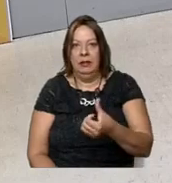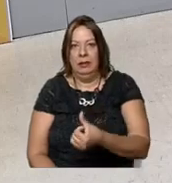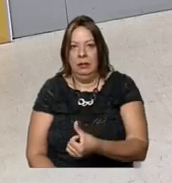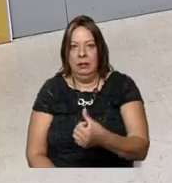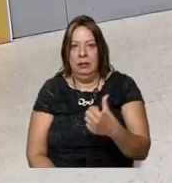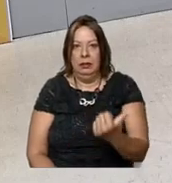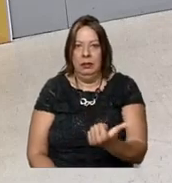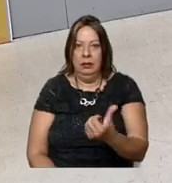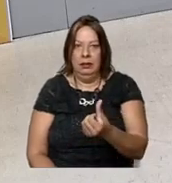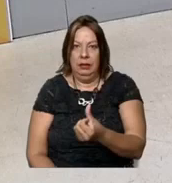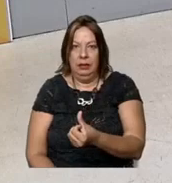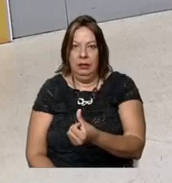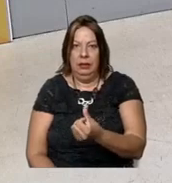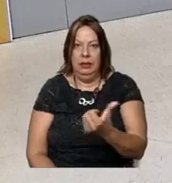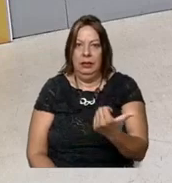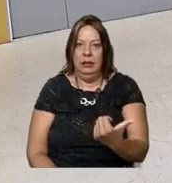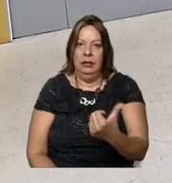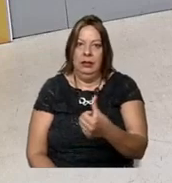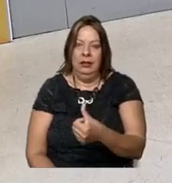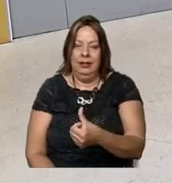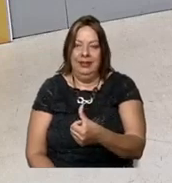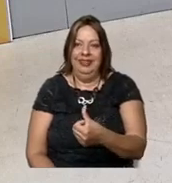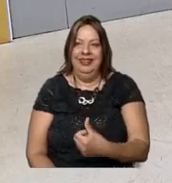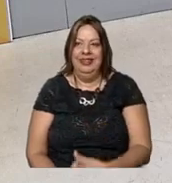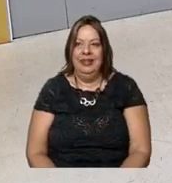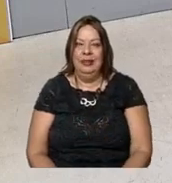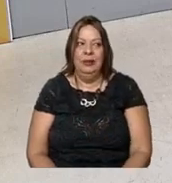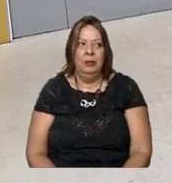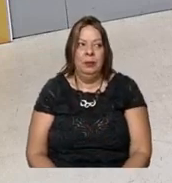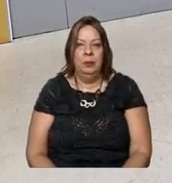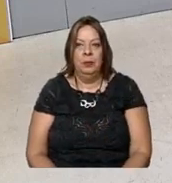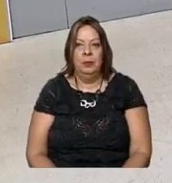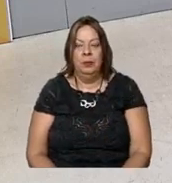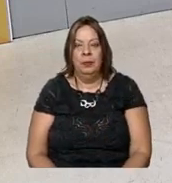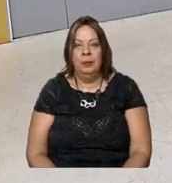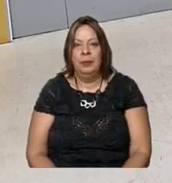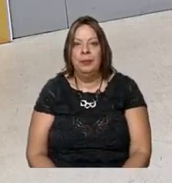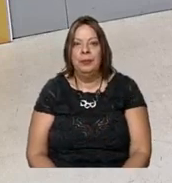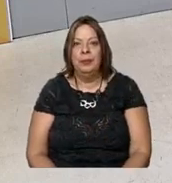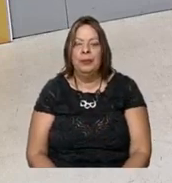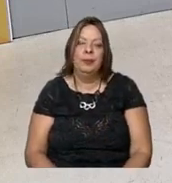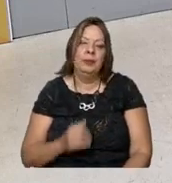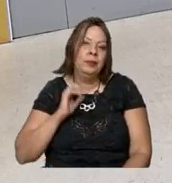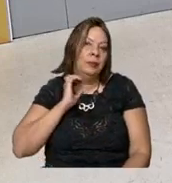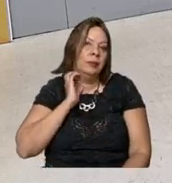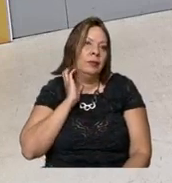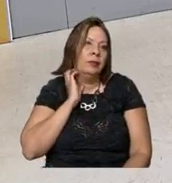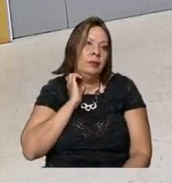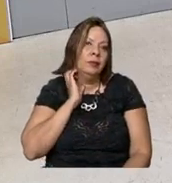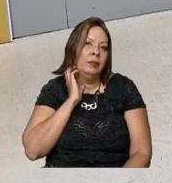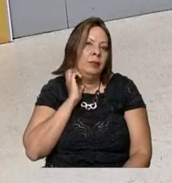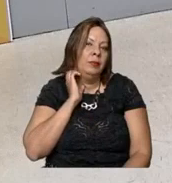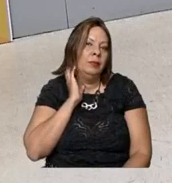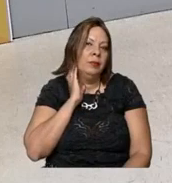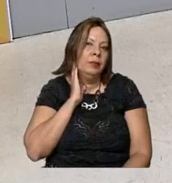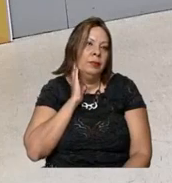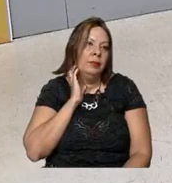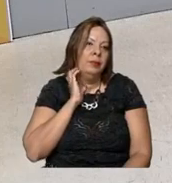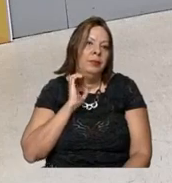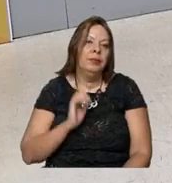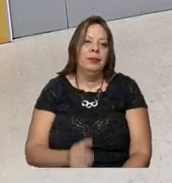16. 16, agora é a hora do número 16, marcou